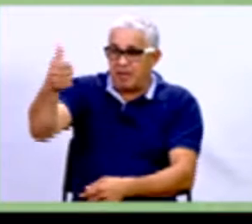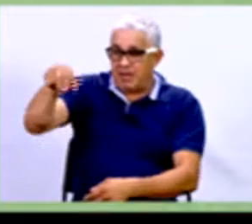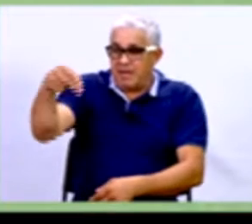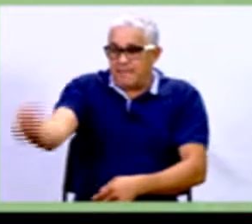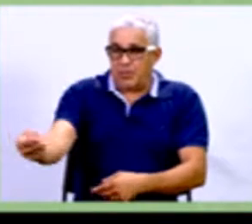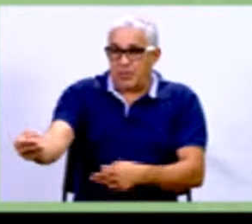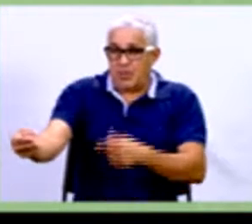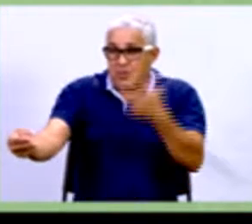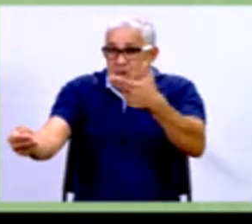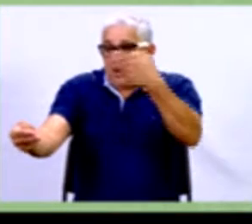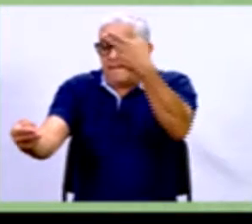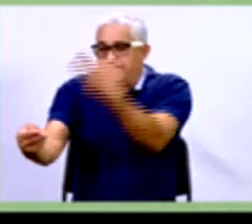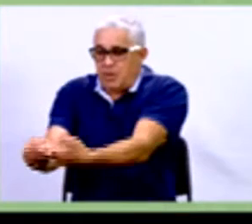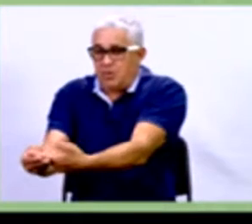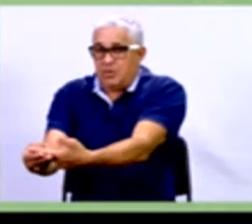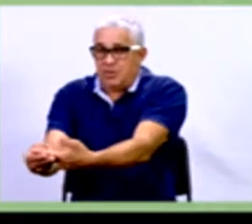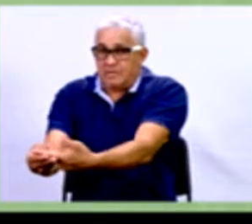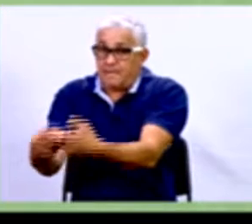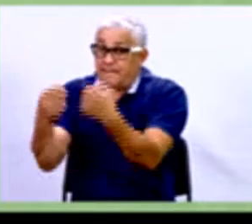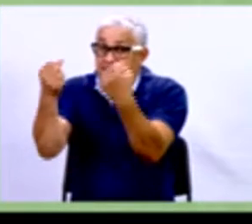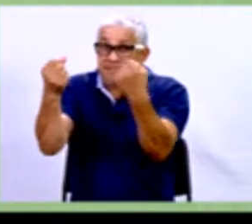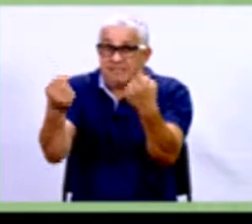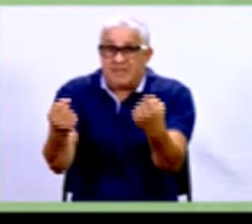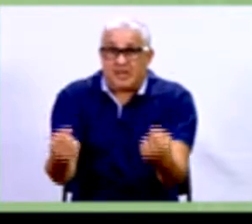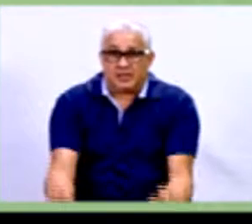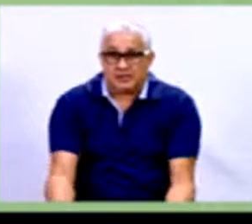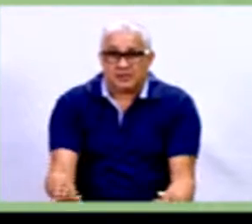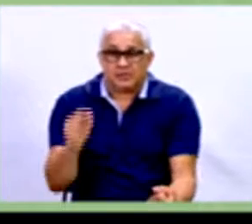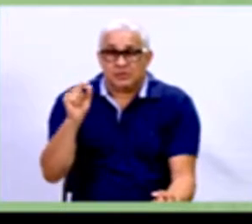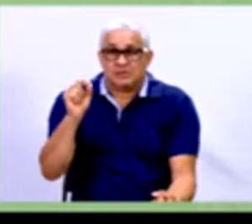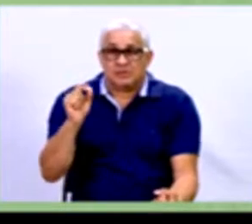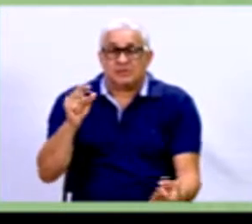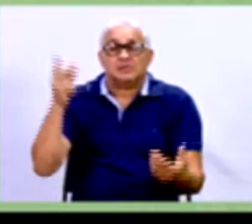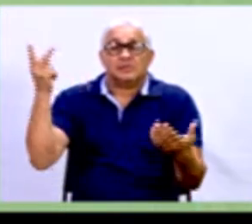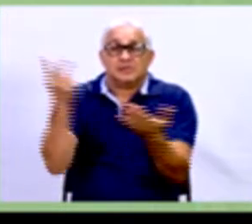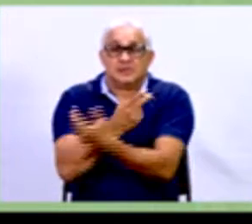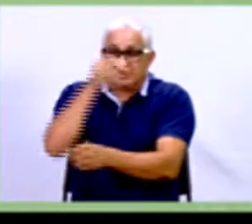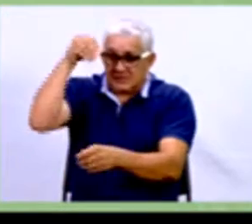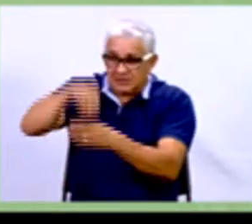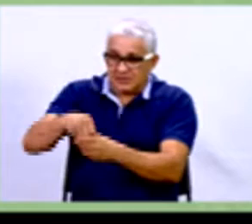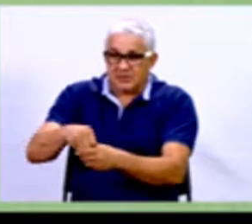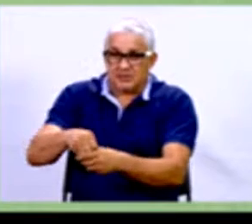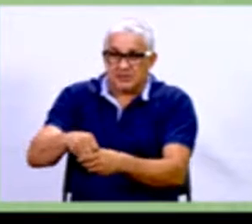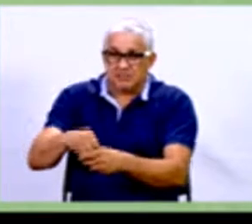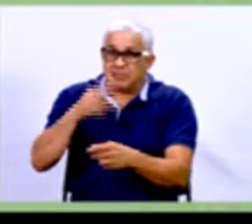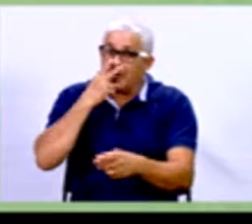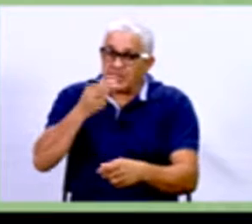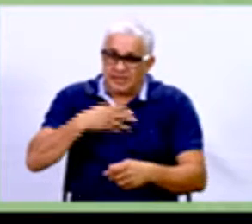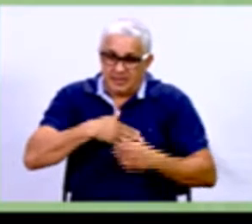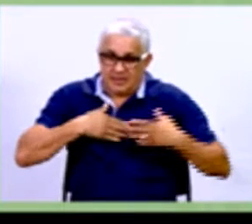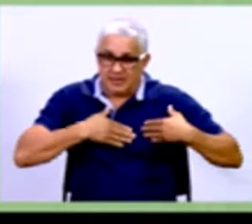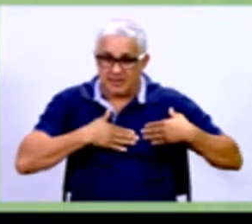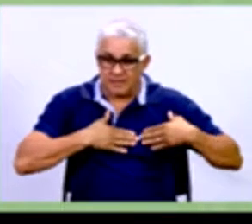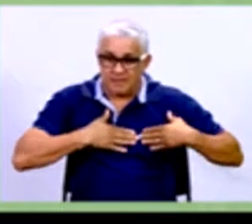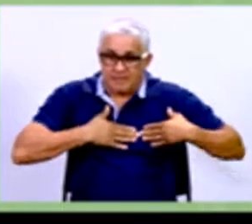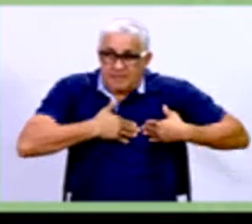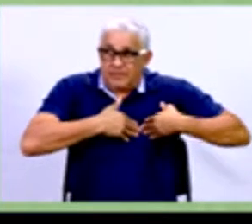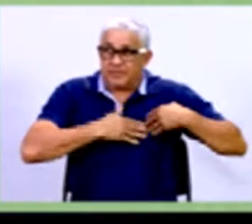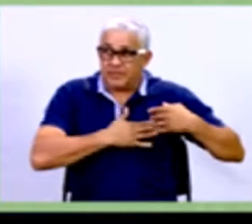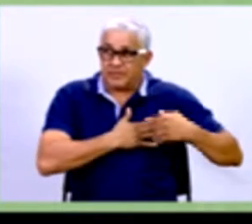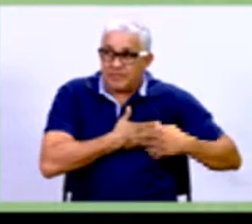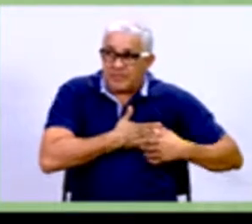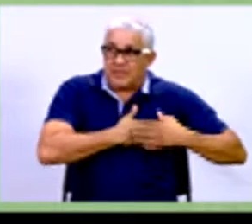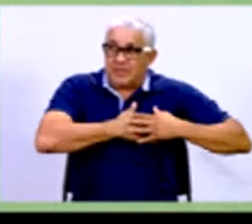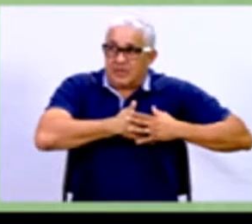bastante, e aí esse peso todo fez com que ocorresse uma espécie de massagem cardíaca, né? O impacto